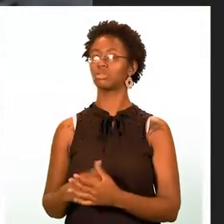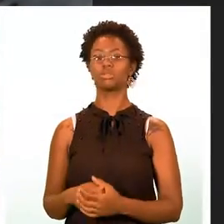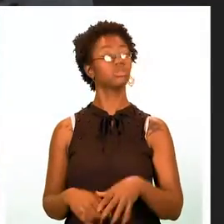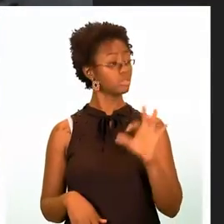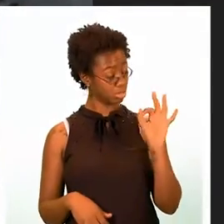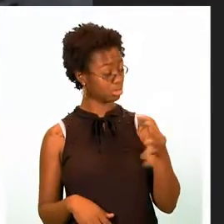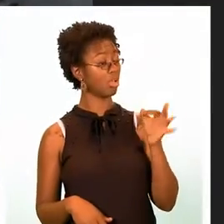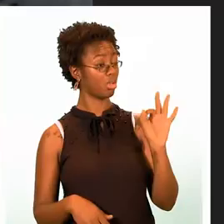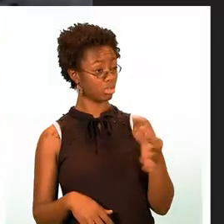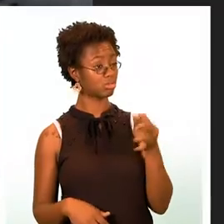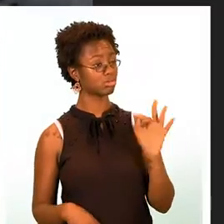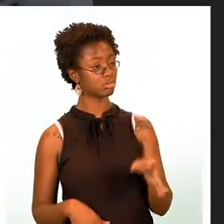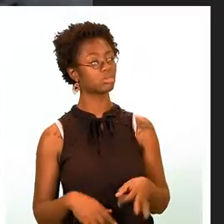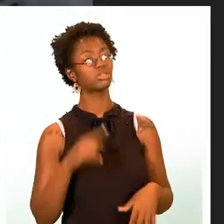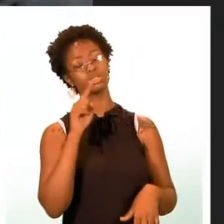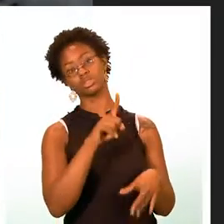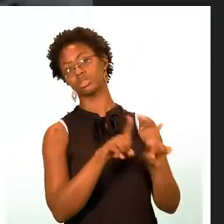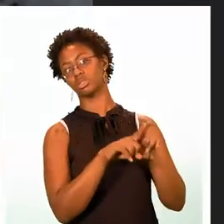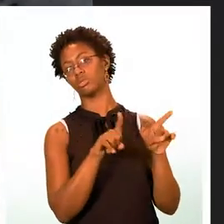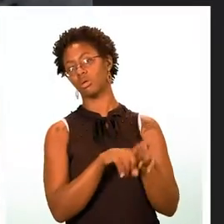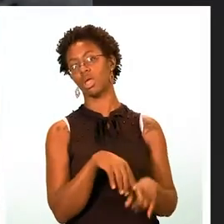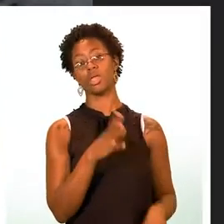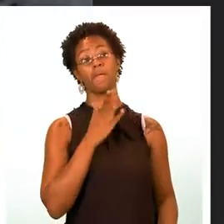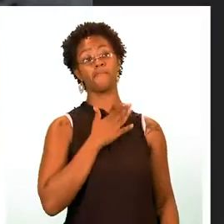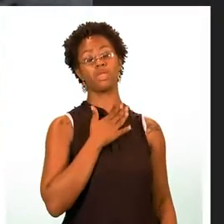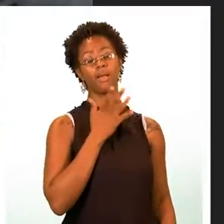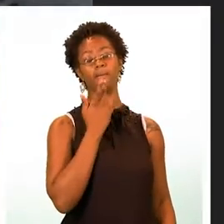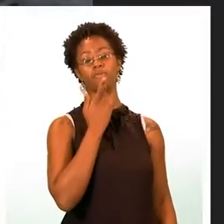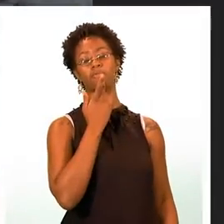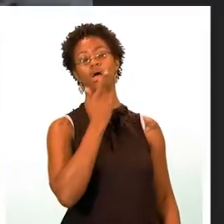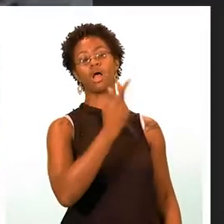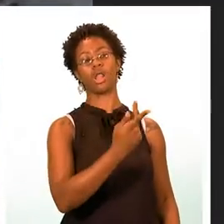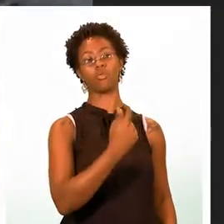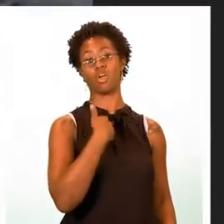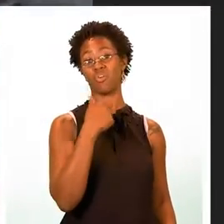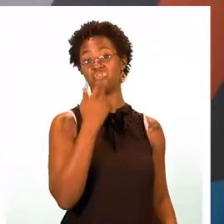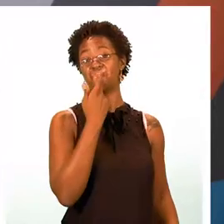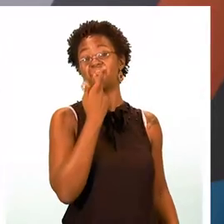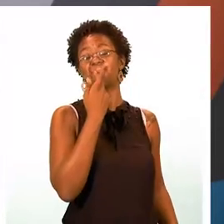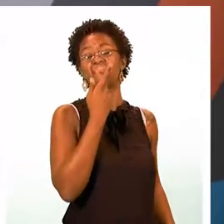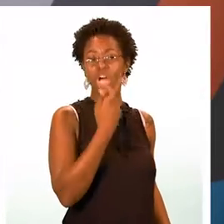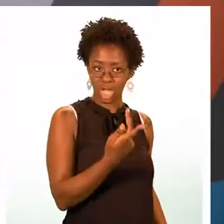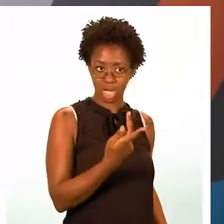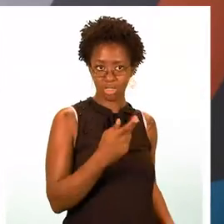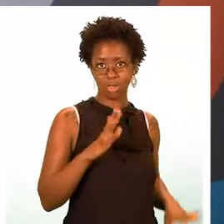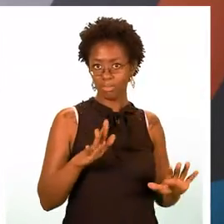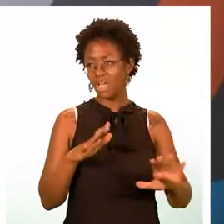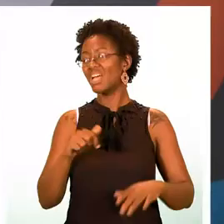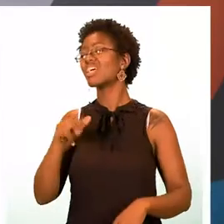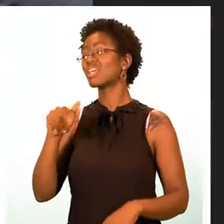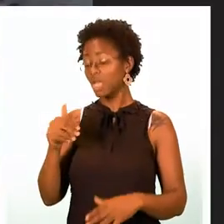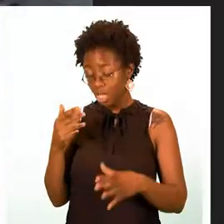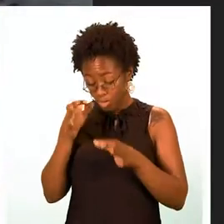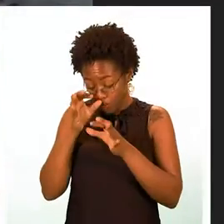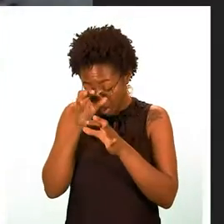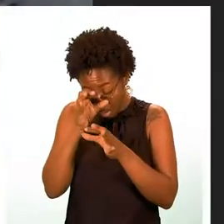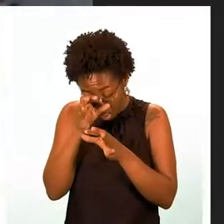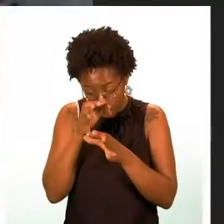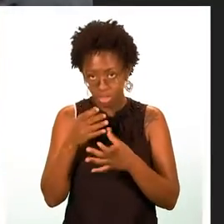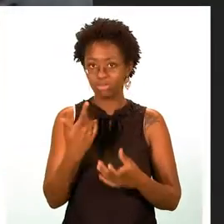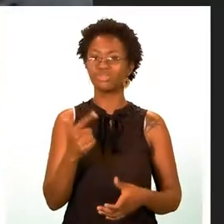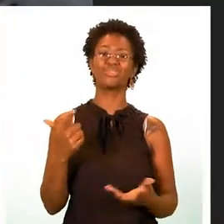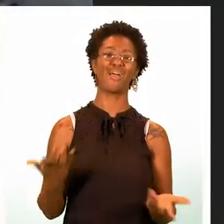E outra, é a sua palavra dizendo que é um diamante. Mas quem é que vai com uma lupa dessa daqui verificar